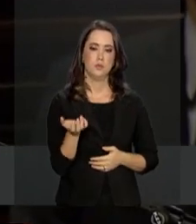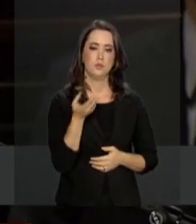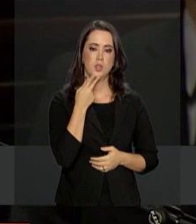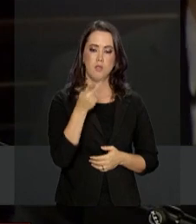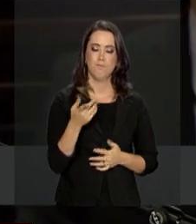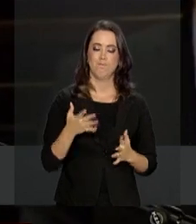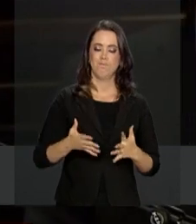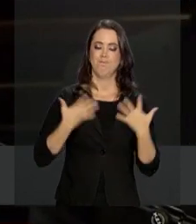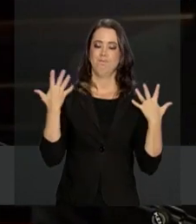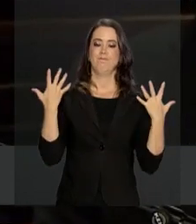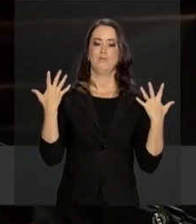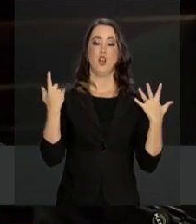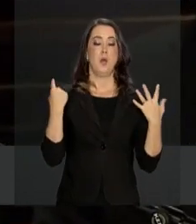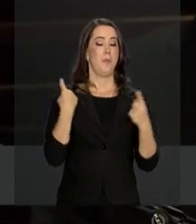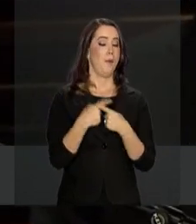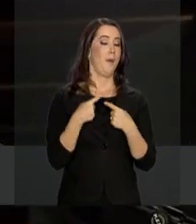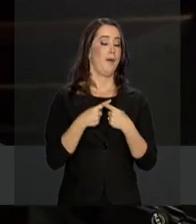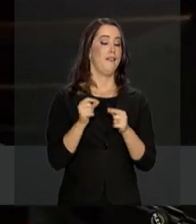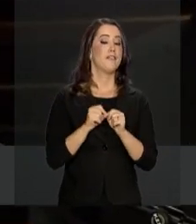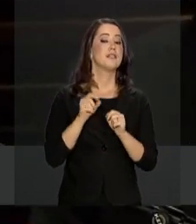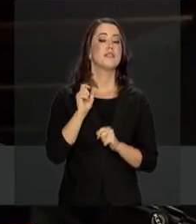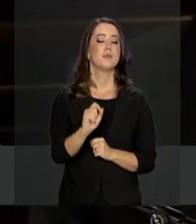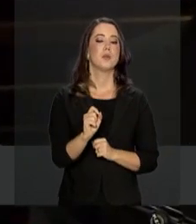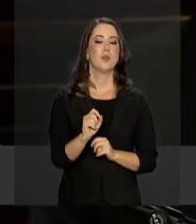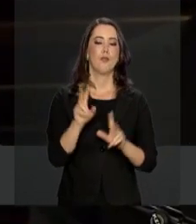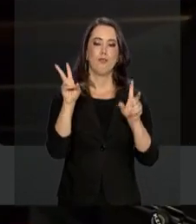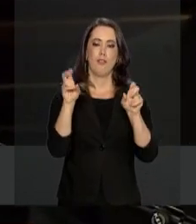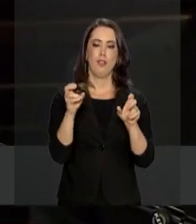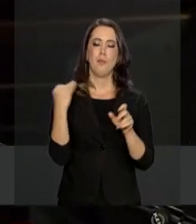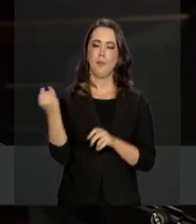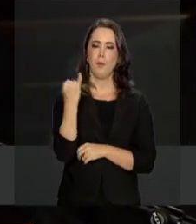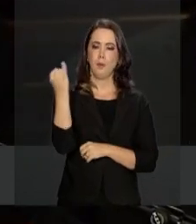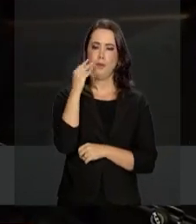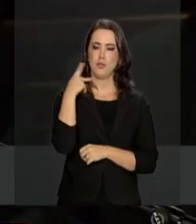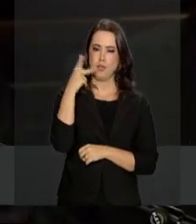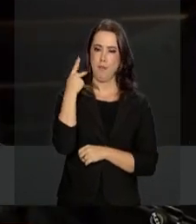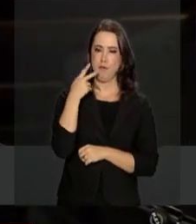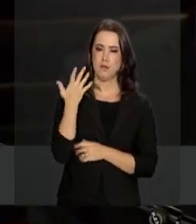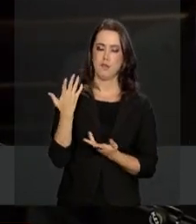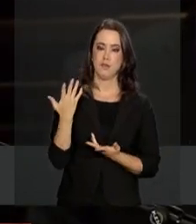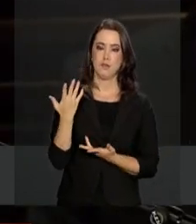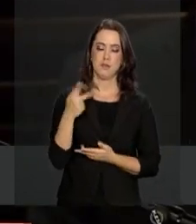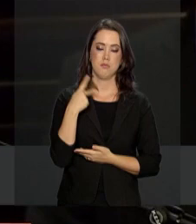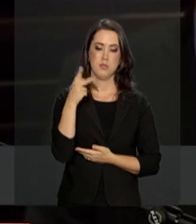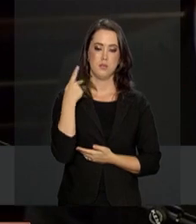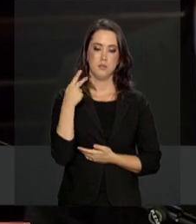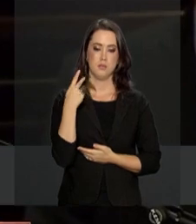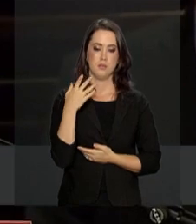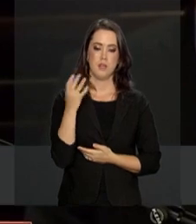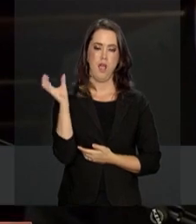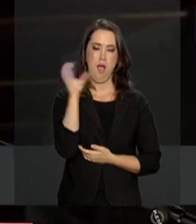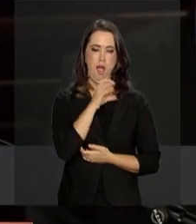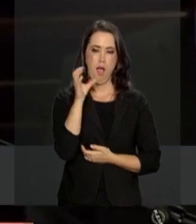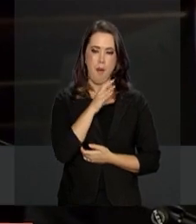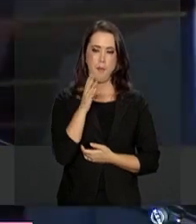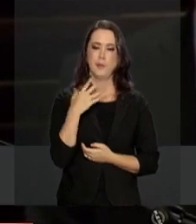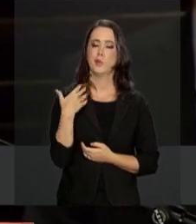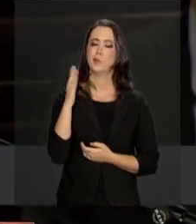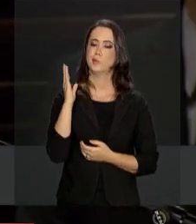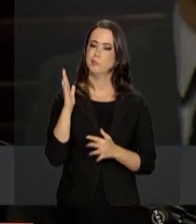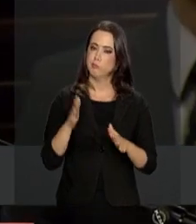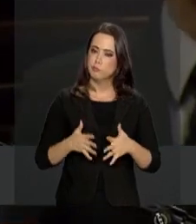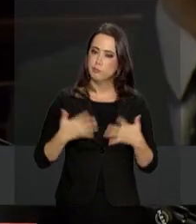regozijo também pelo fato de ter colocado este tema na pauta com muita com muita rapidez com muito entusiasmo